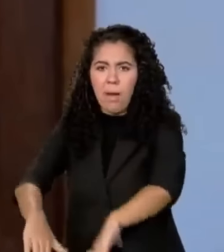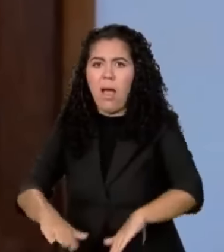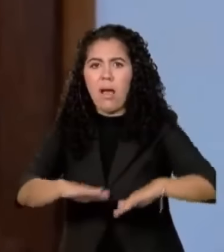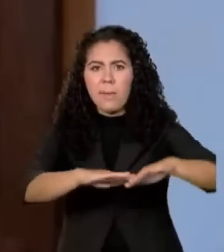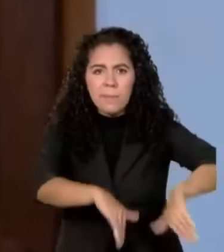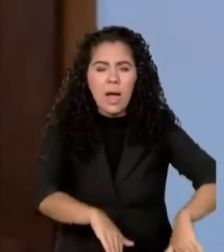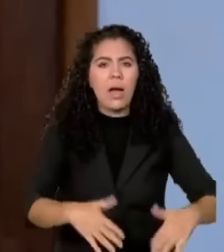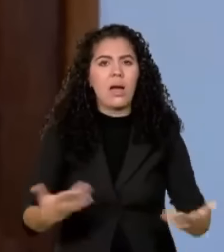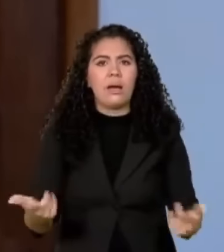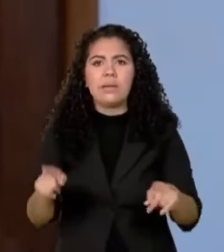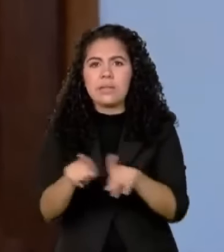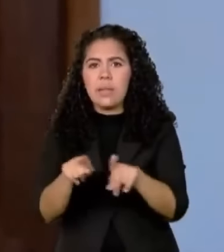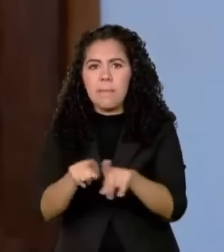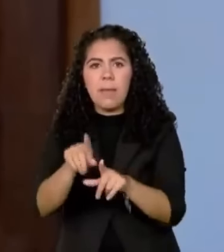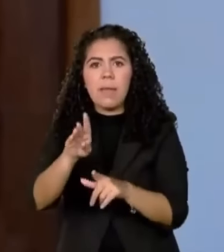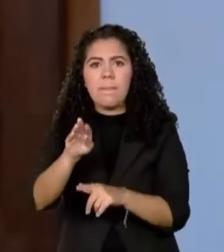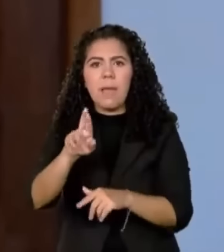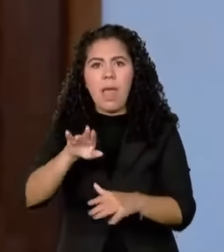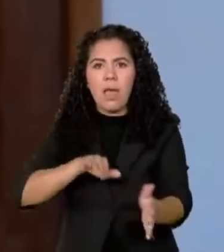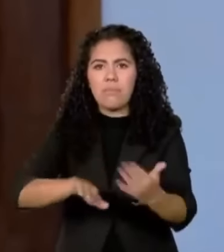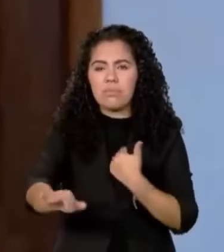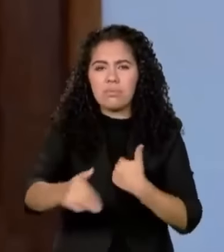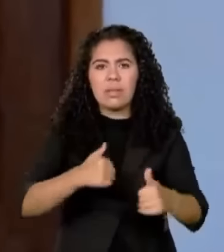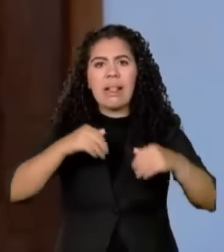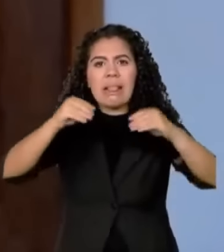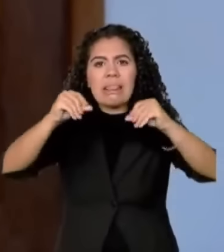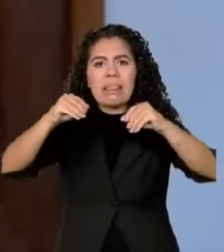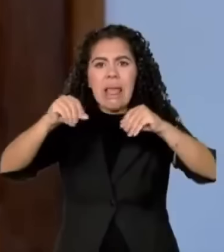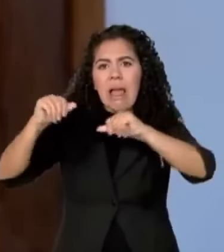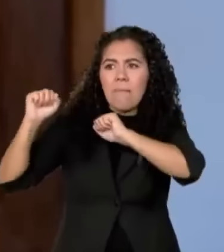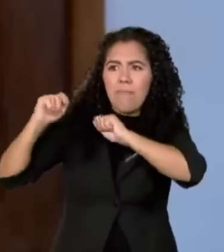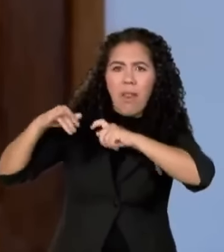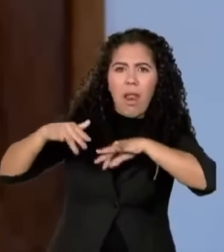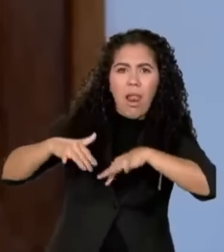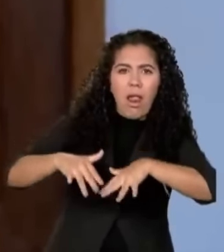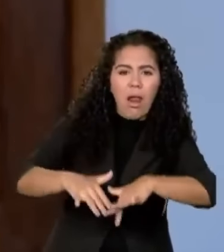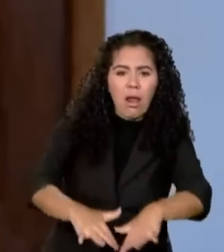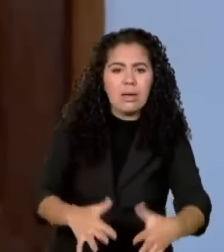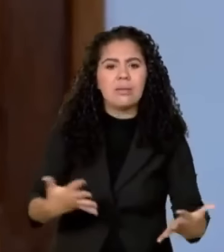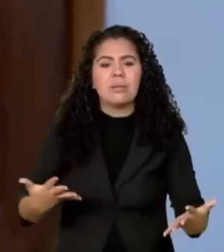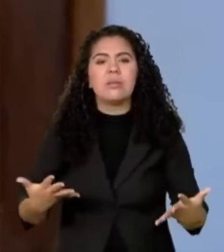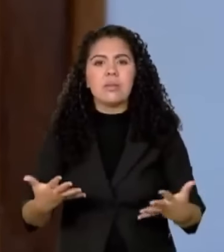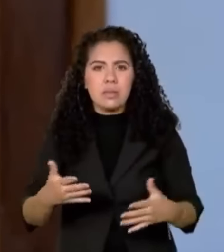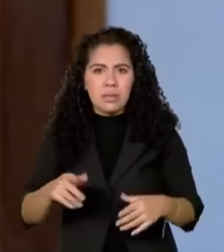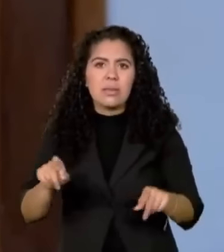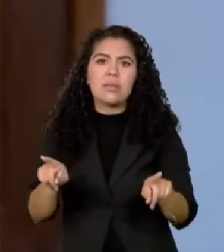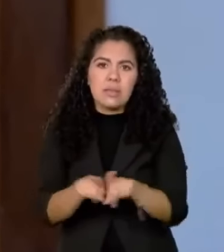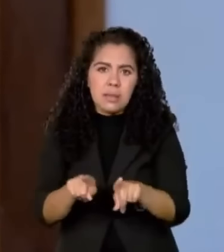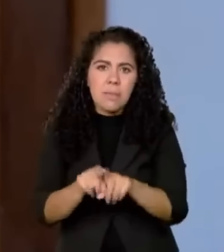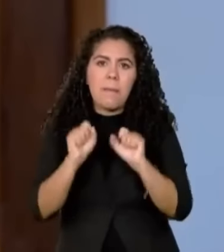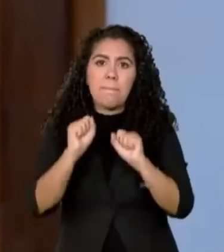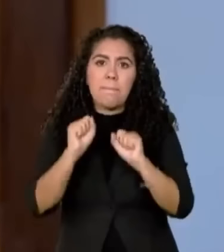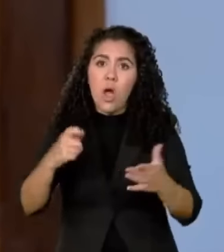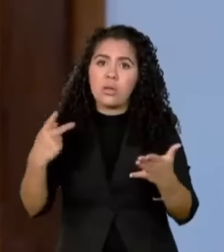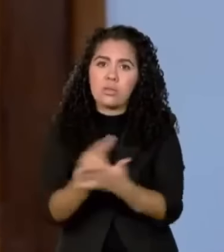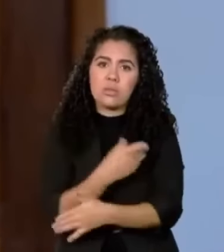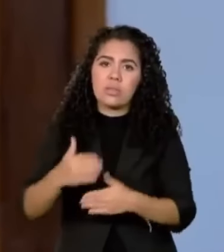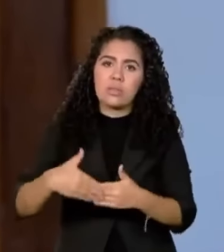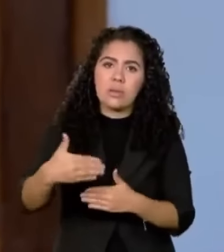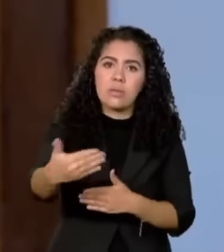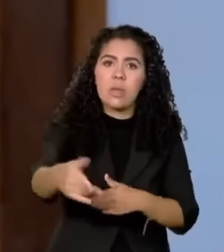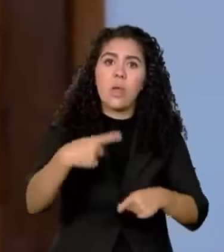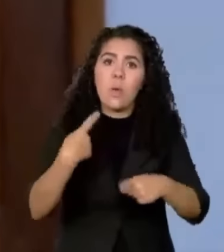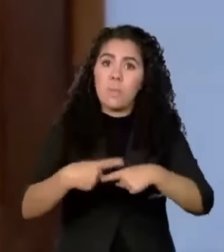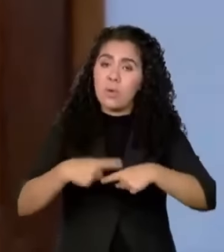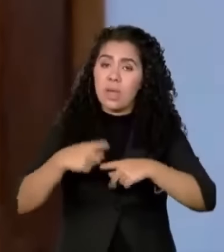pontes, de estradas que foram rompidas, de deslizamentos de terra, e tantos outros que ainda vão acontecer por conta da chuva